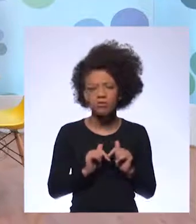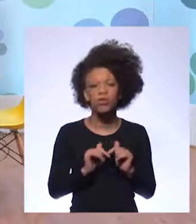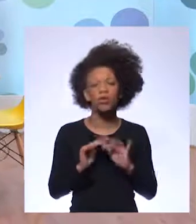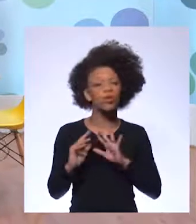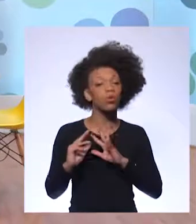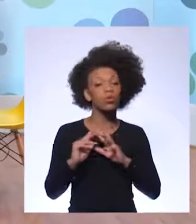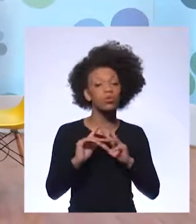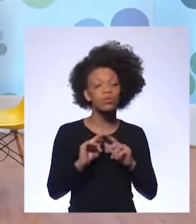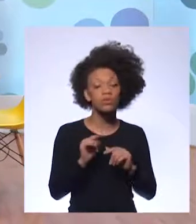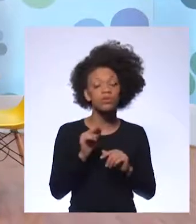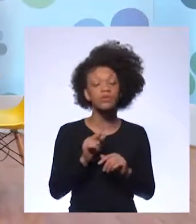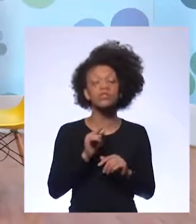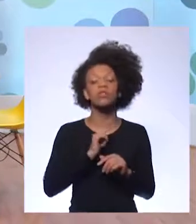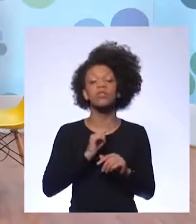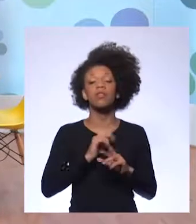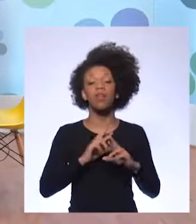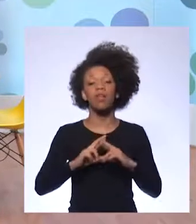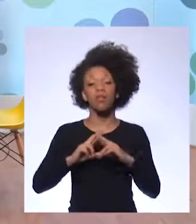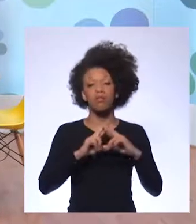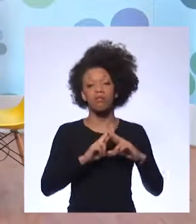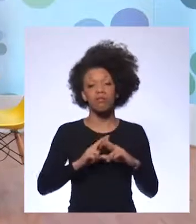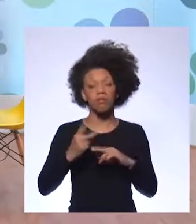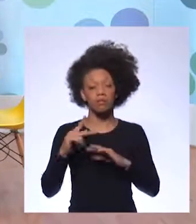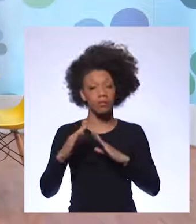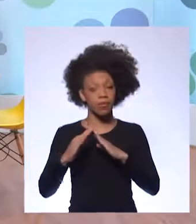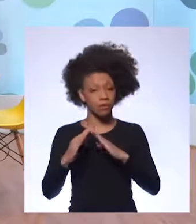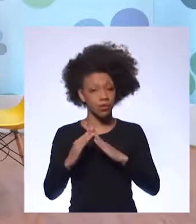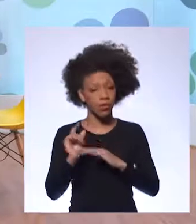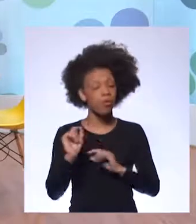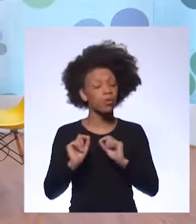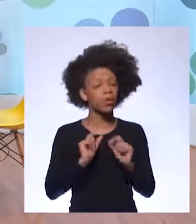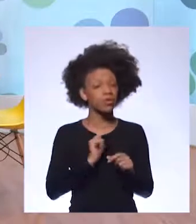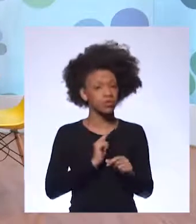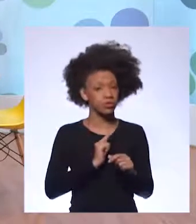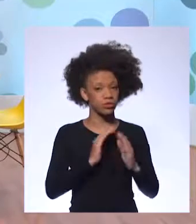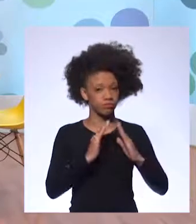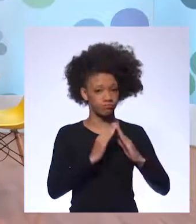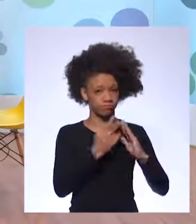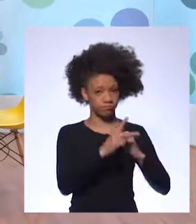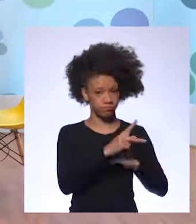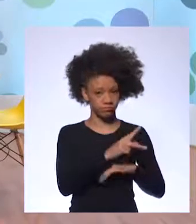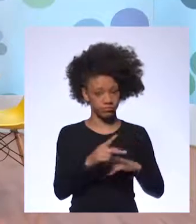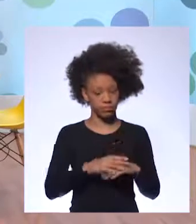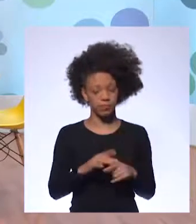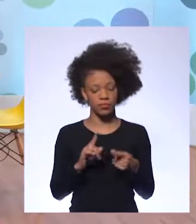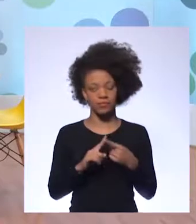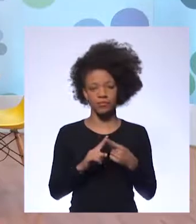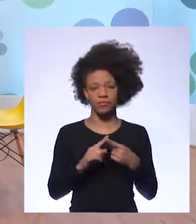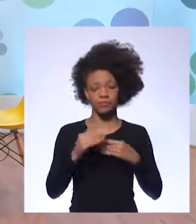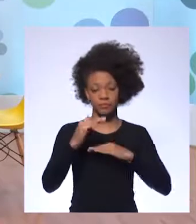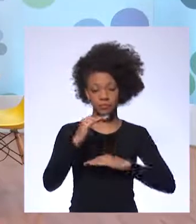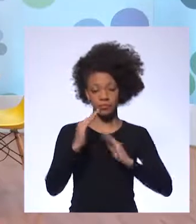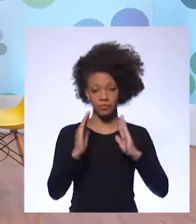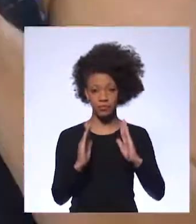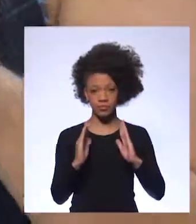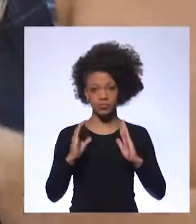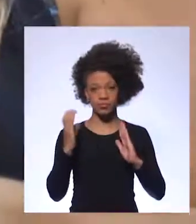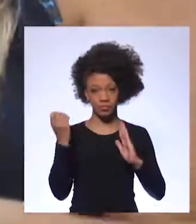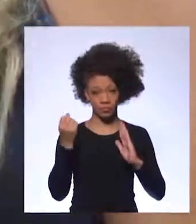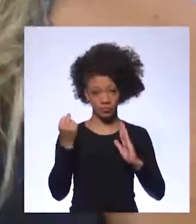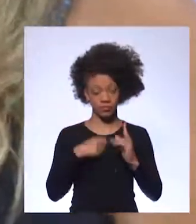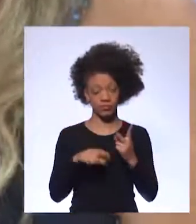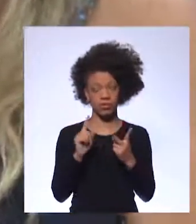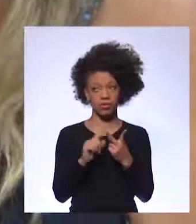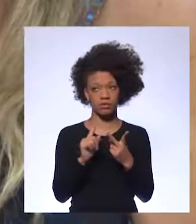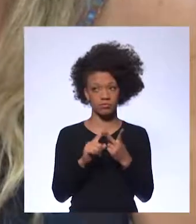tudo que você encontrar de reciclado na sua casa que que eu encontrei na minha casa caixa de leite caixa de papelão